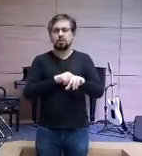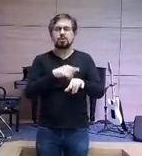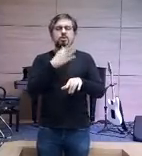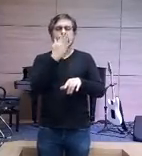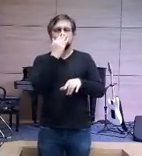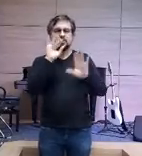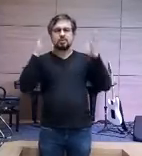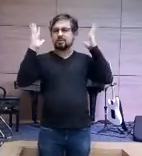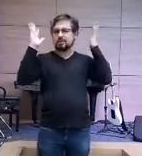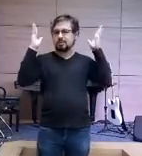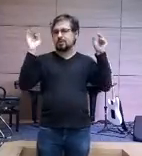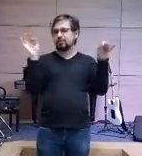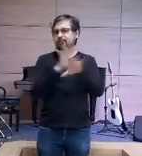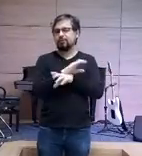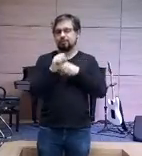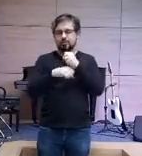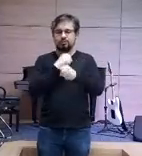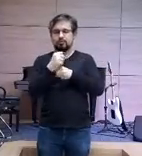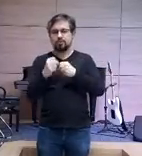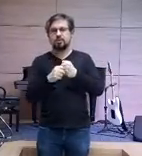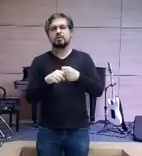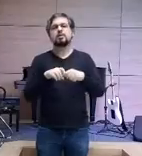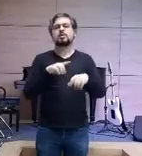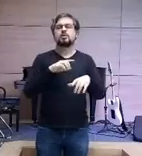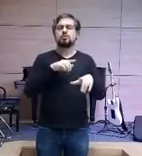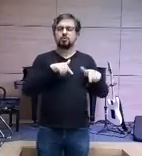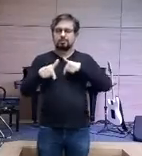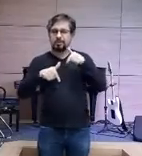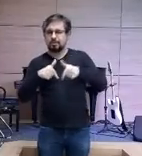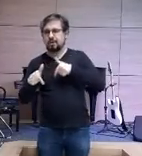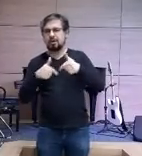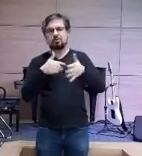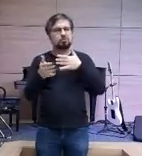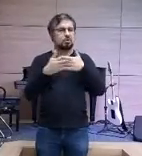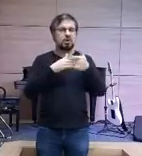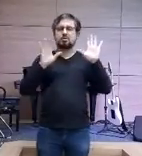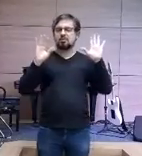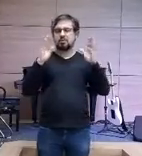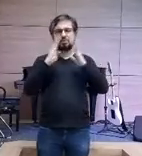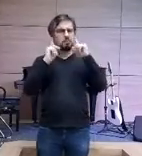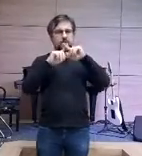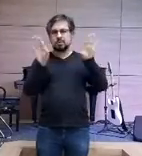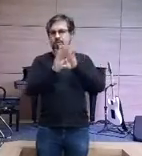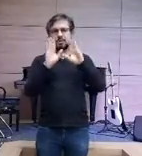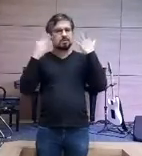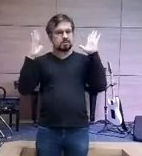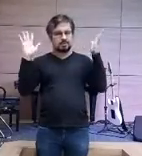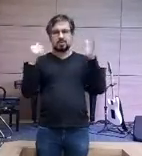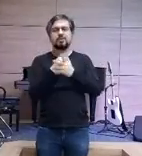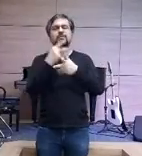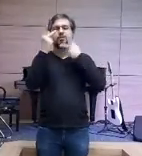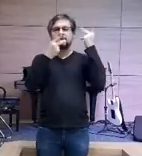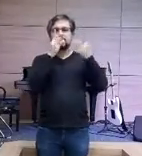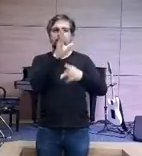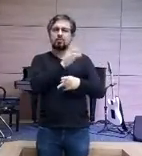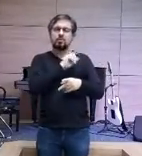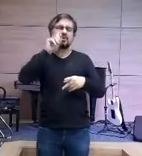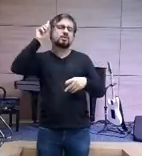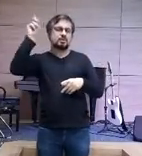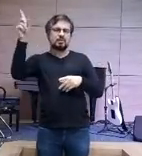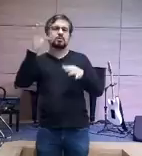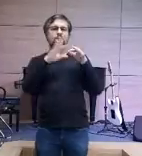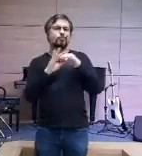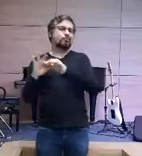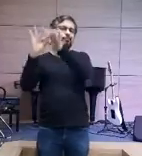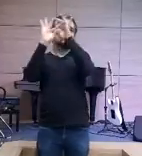confraternização no nós empresas em qualquer outro lugar nas igrejas celebração falando do amor de Deus